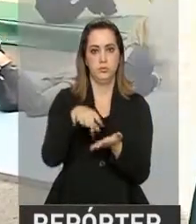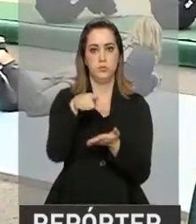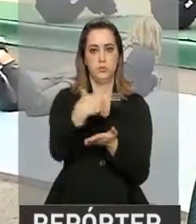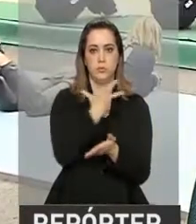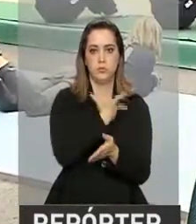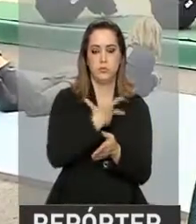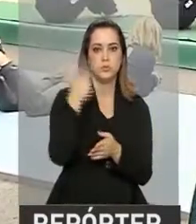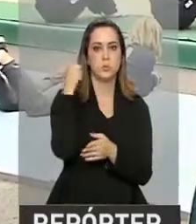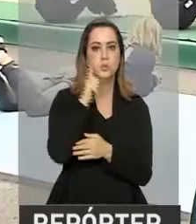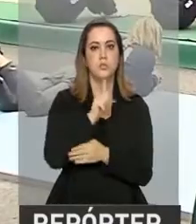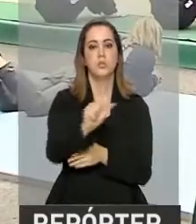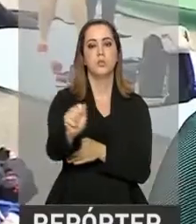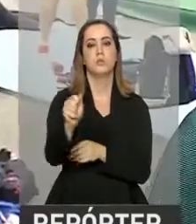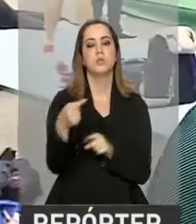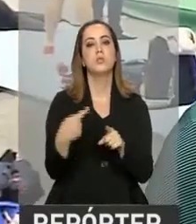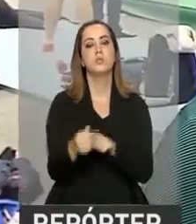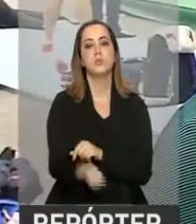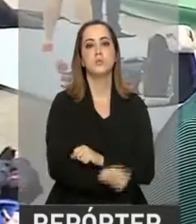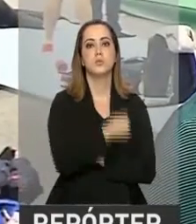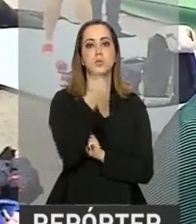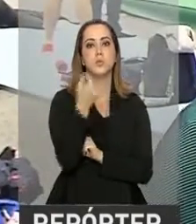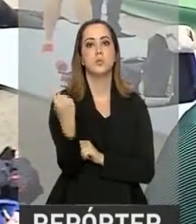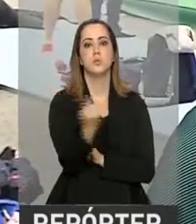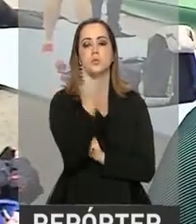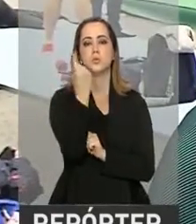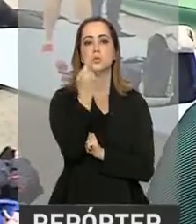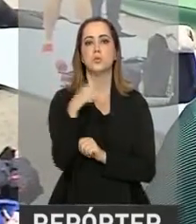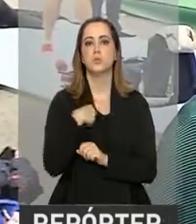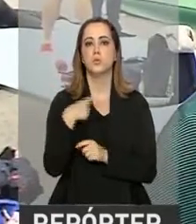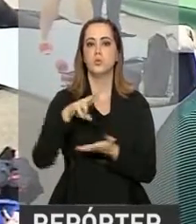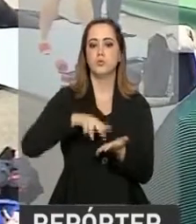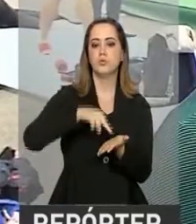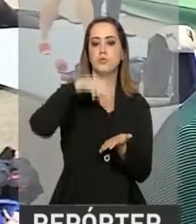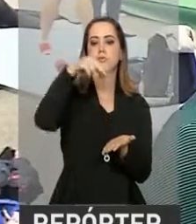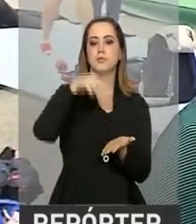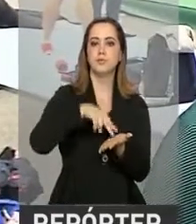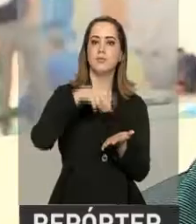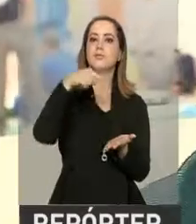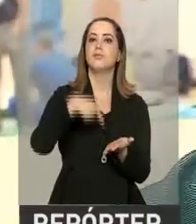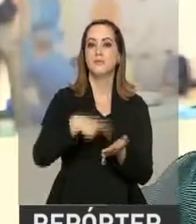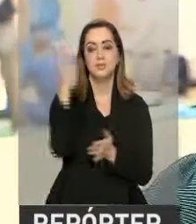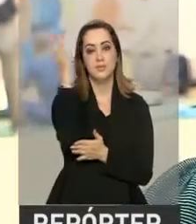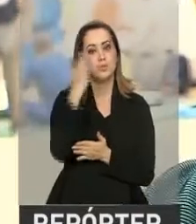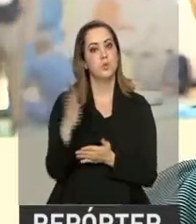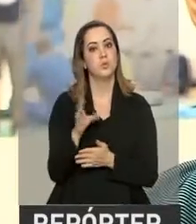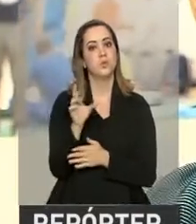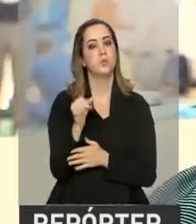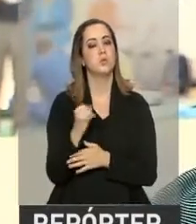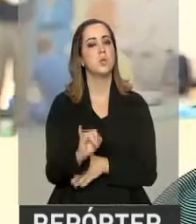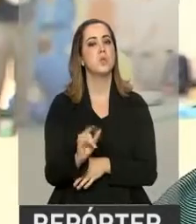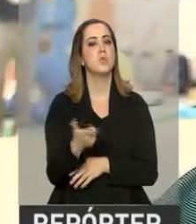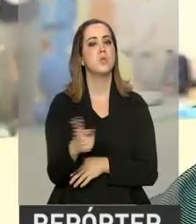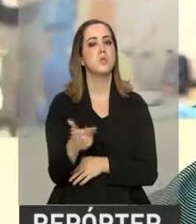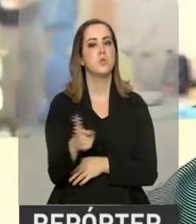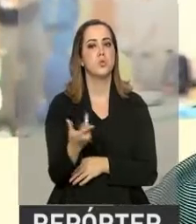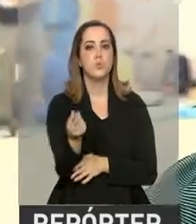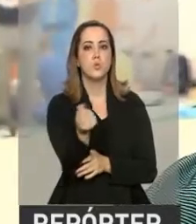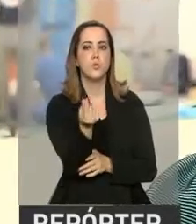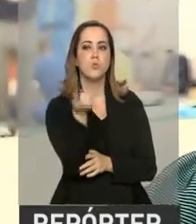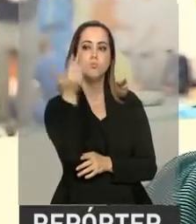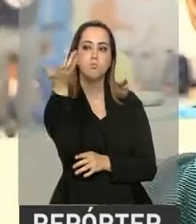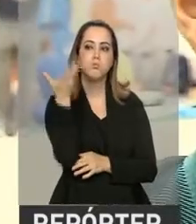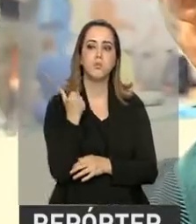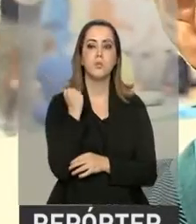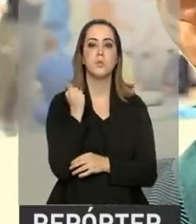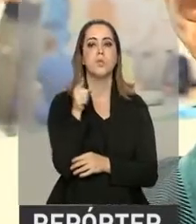o melhor resultado individual da história da ginástica artística brasileira. Não fosse o apoio do programa do governo federal,